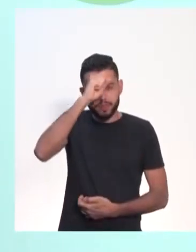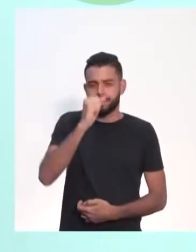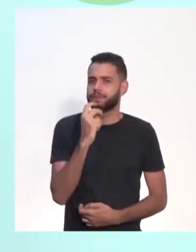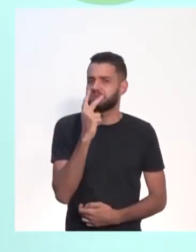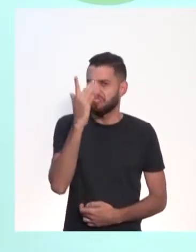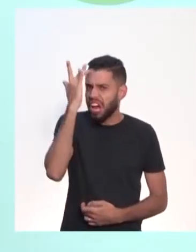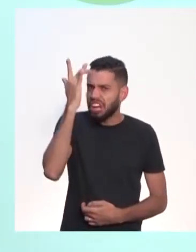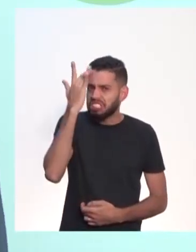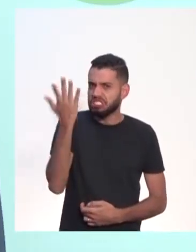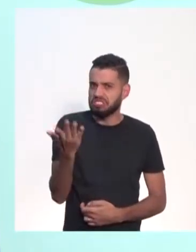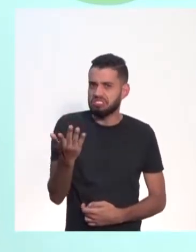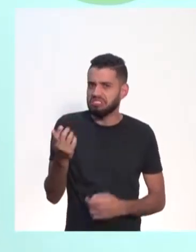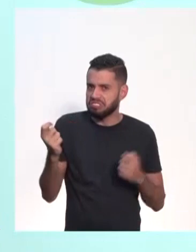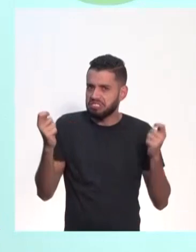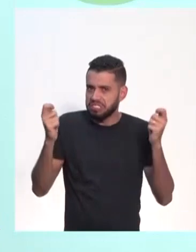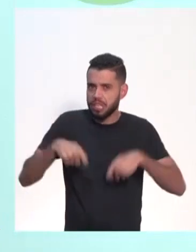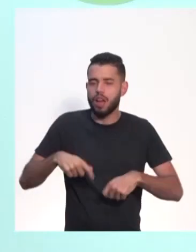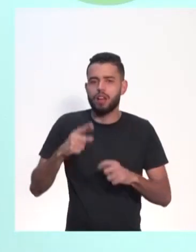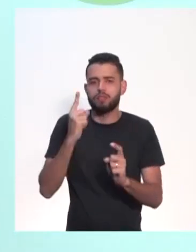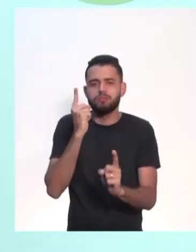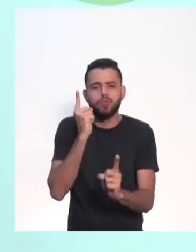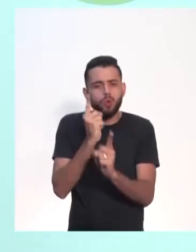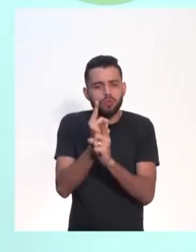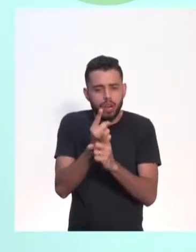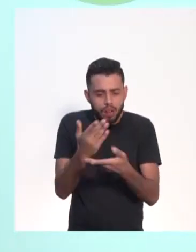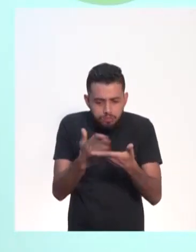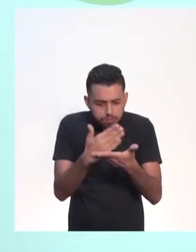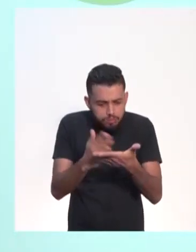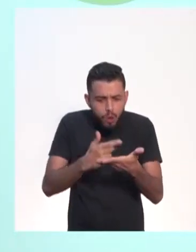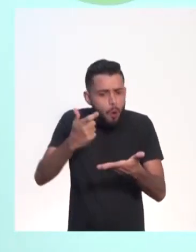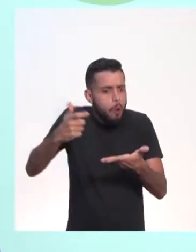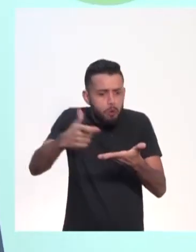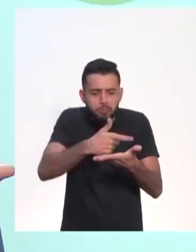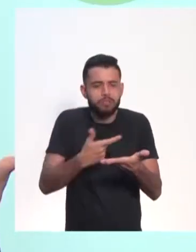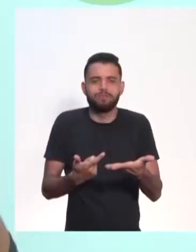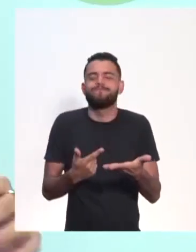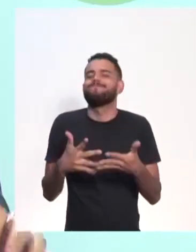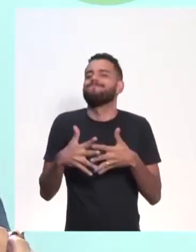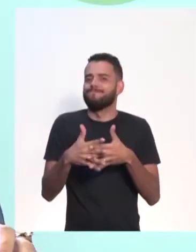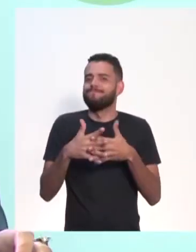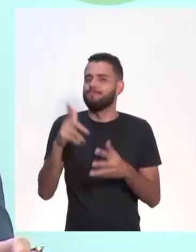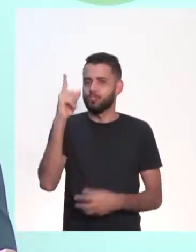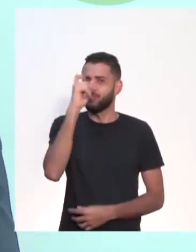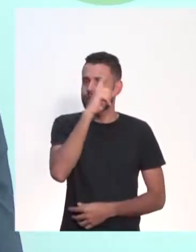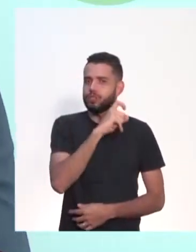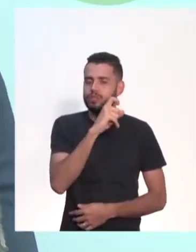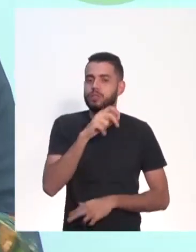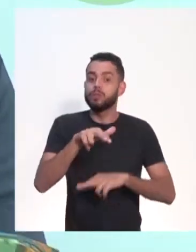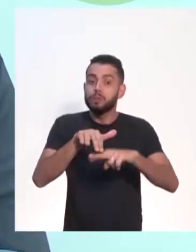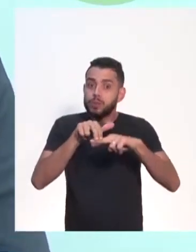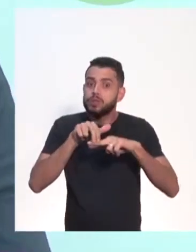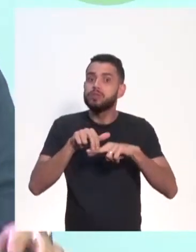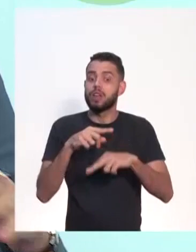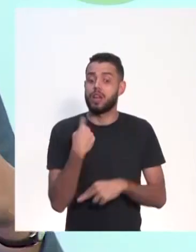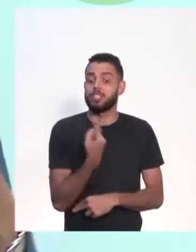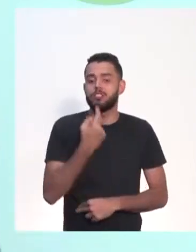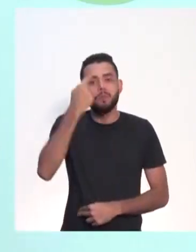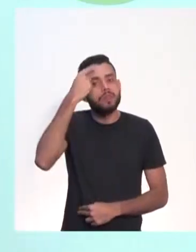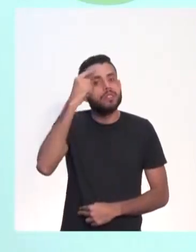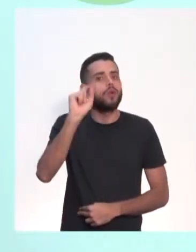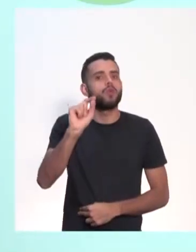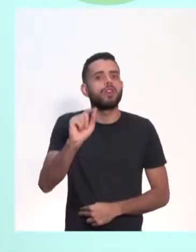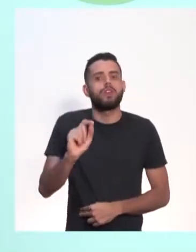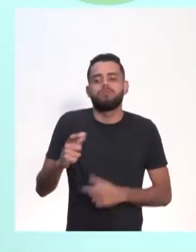conseguir encontrar onde ele estava? Vai ficar um pouco complicado, né? Então, uma das coisas que a gente tem que ter em mente é a